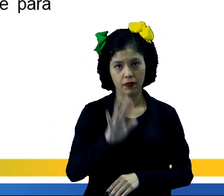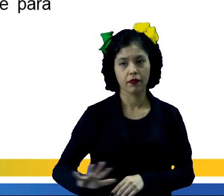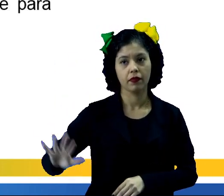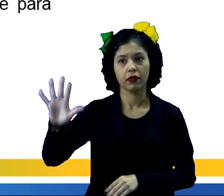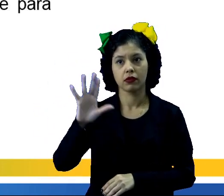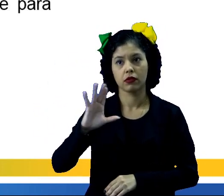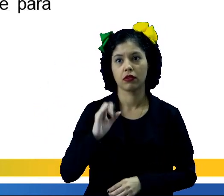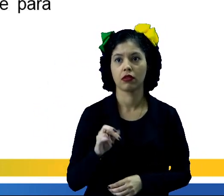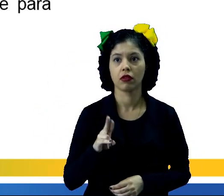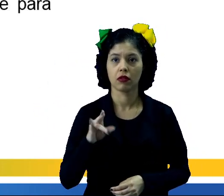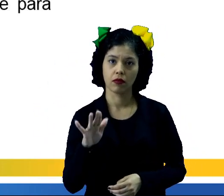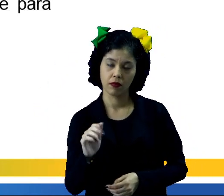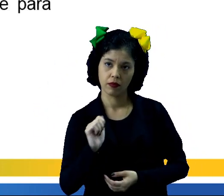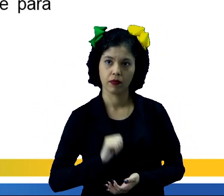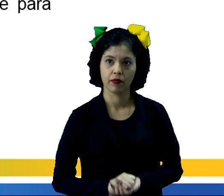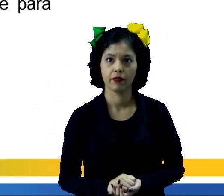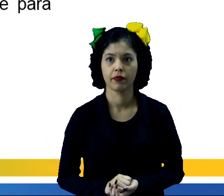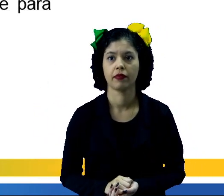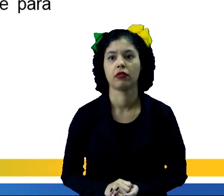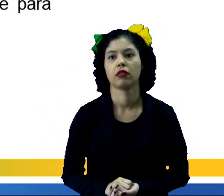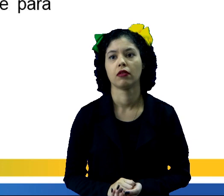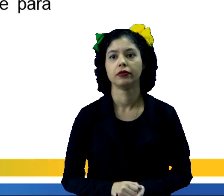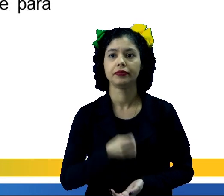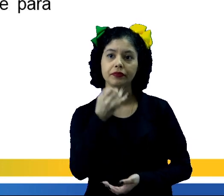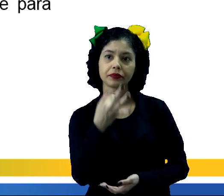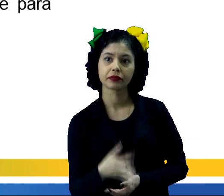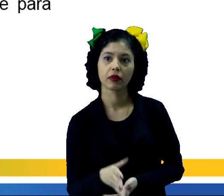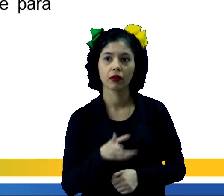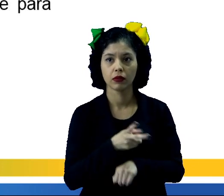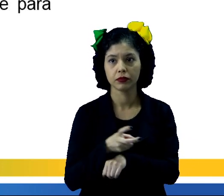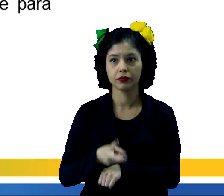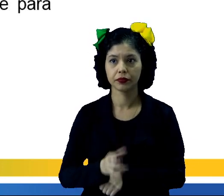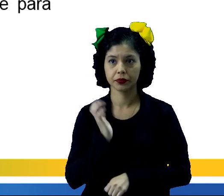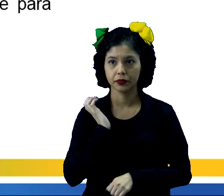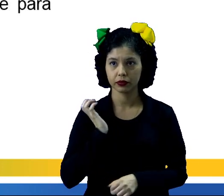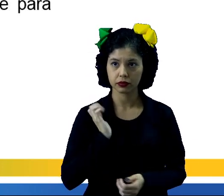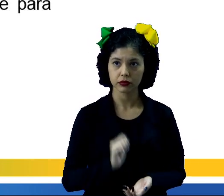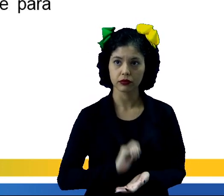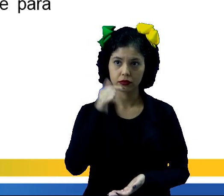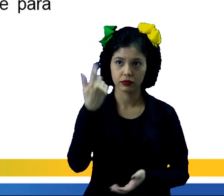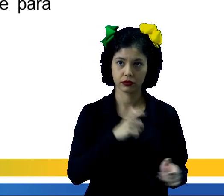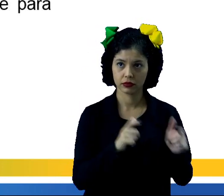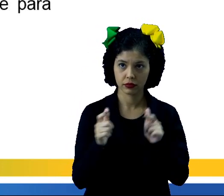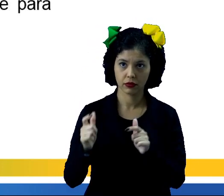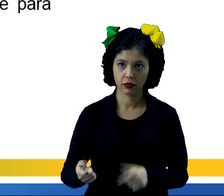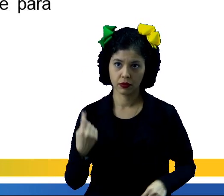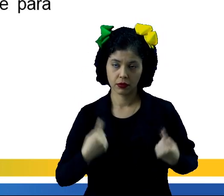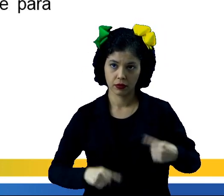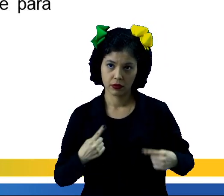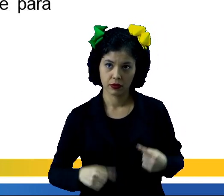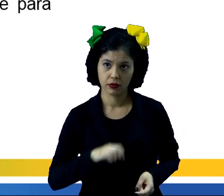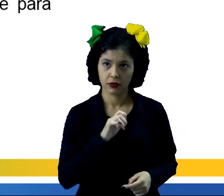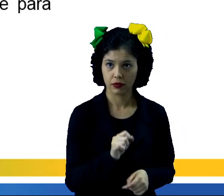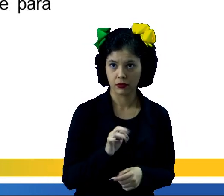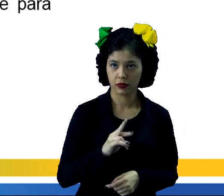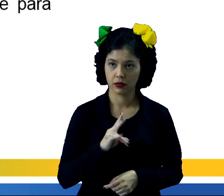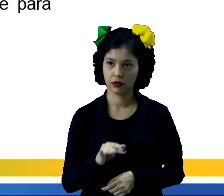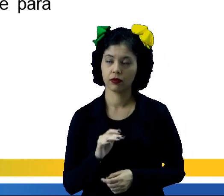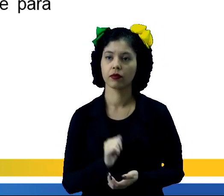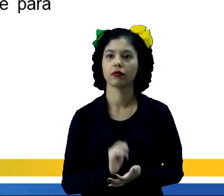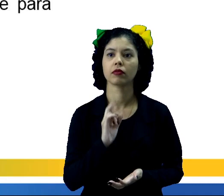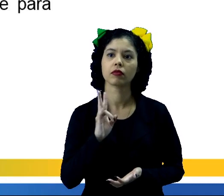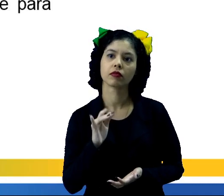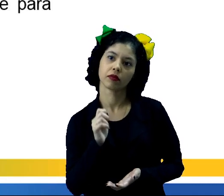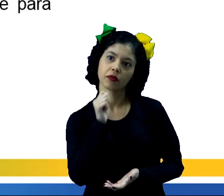África, da Ásia e também da Oceania. Para justificar a exploração das riquezas daqueles lugares, a política de segregação